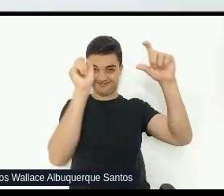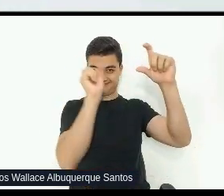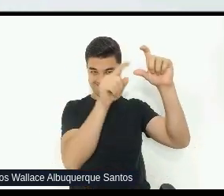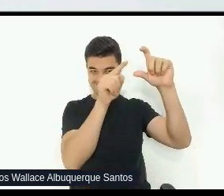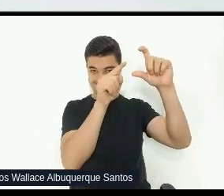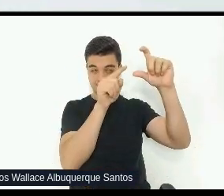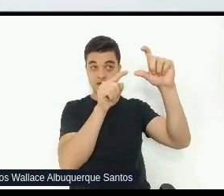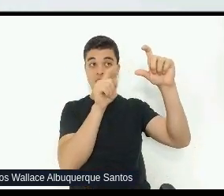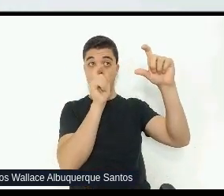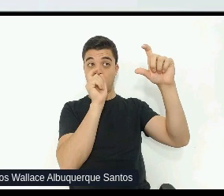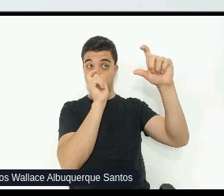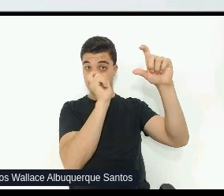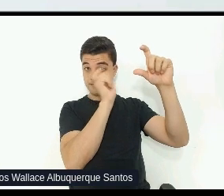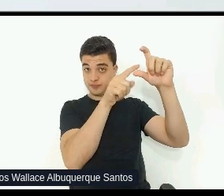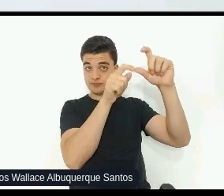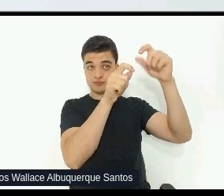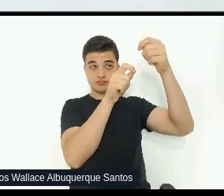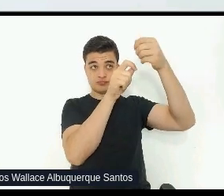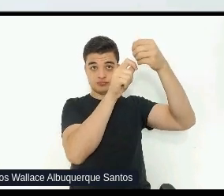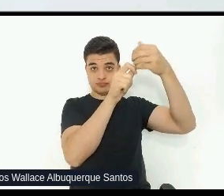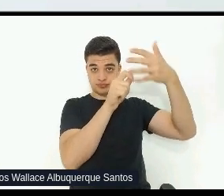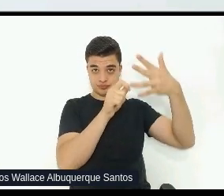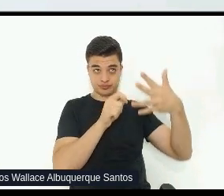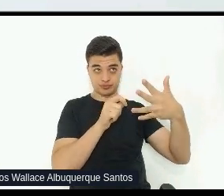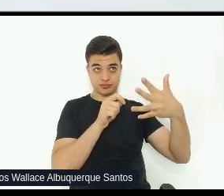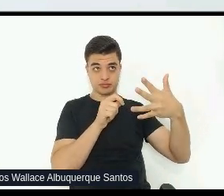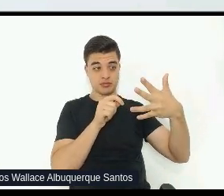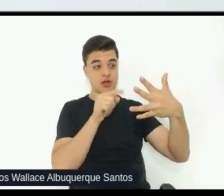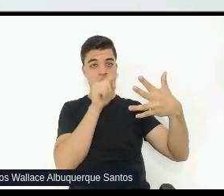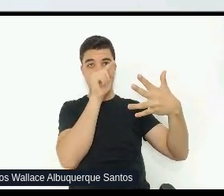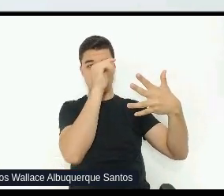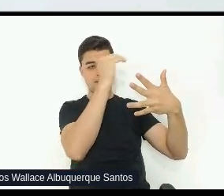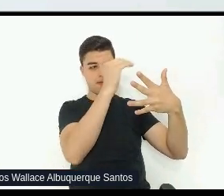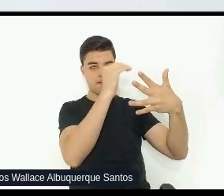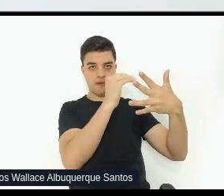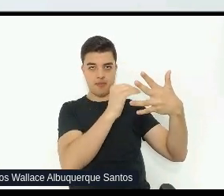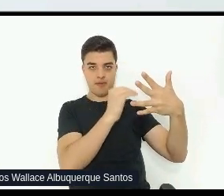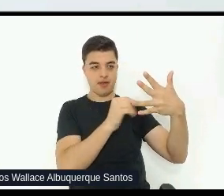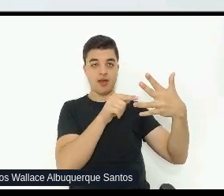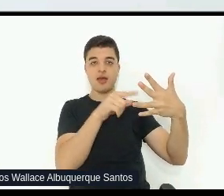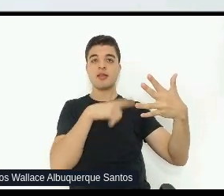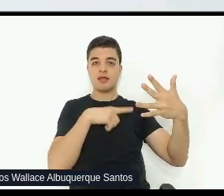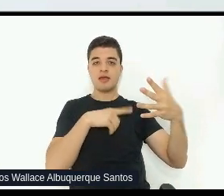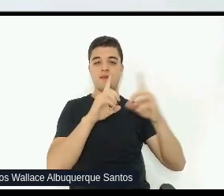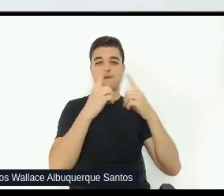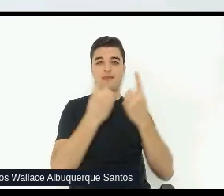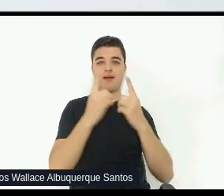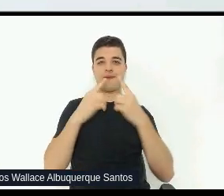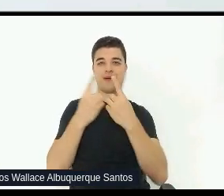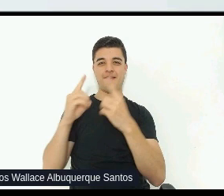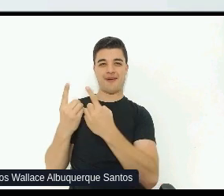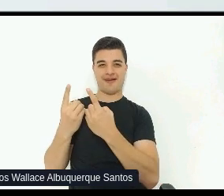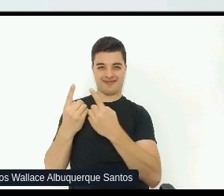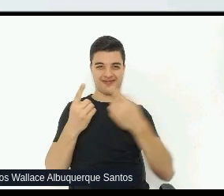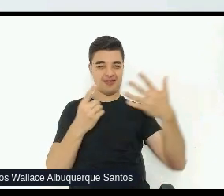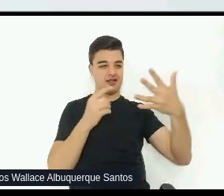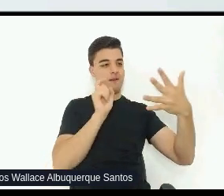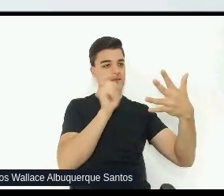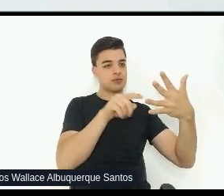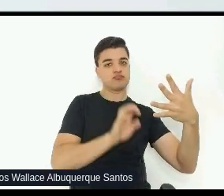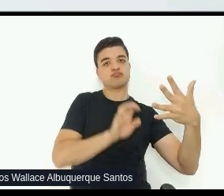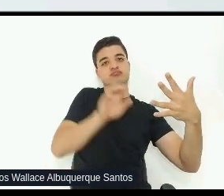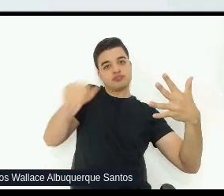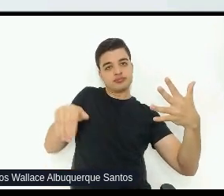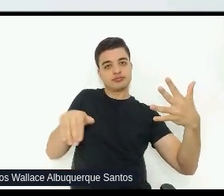esse submenu e navegue por todas as classificações de departamentos que tem ali, ou ele pode passar para o seguinte, ele pode escolher passar